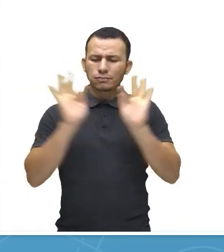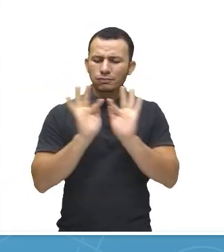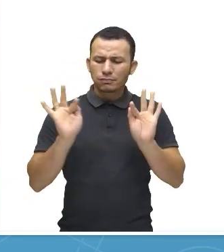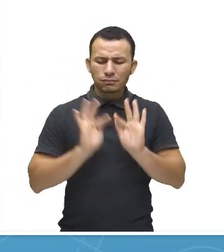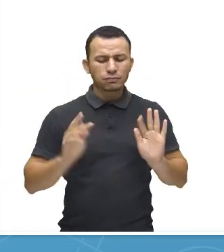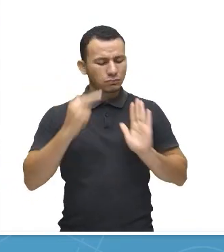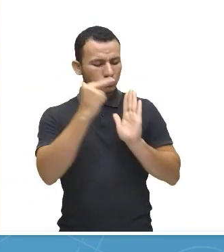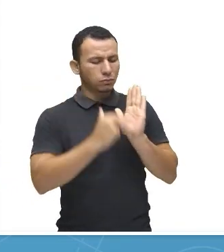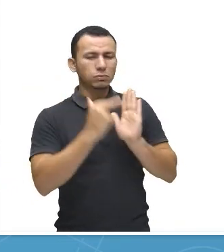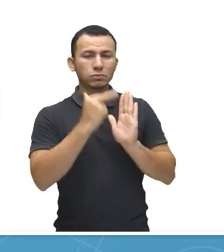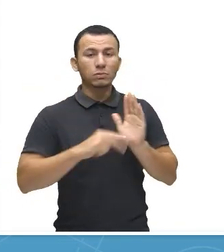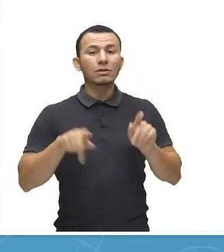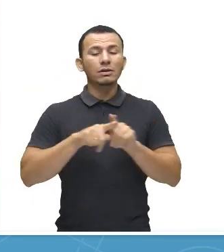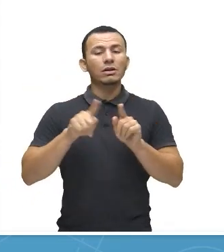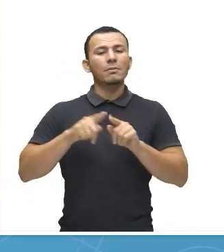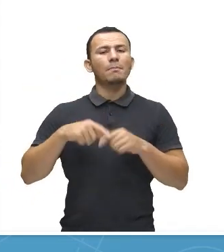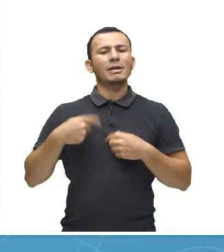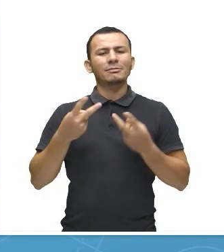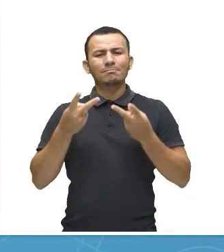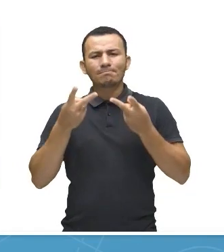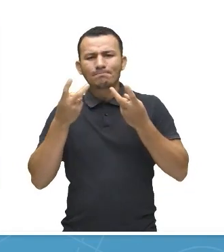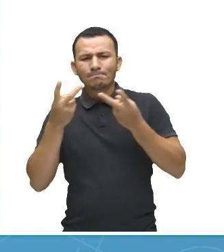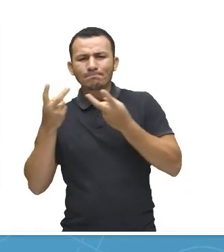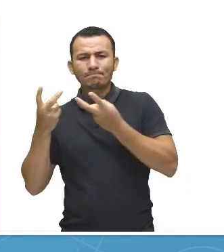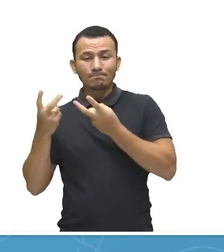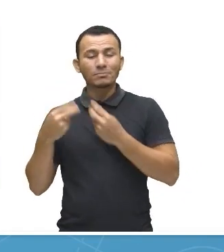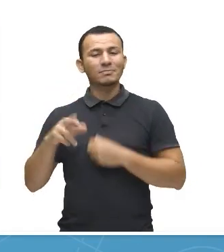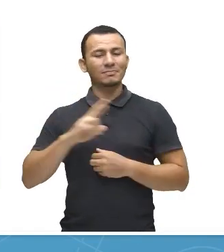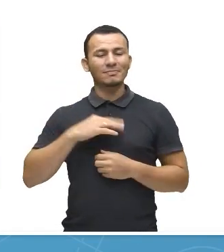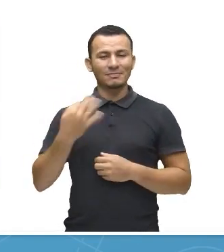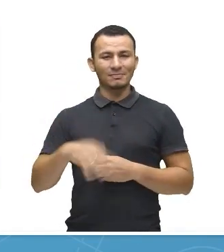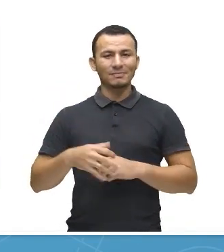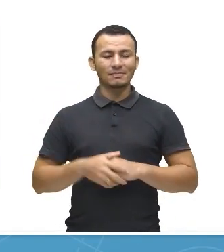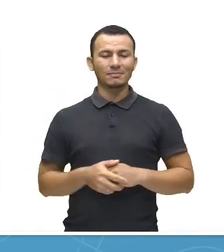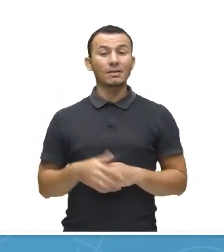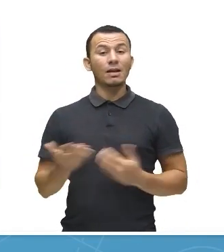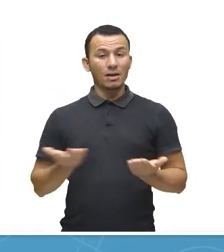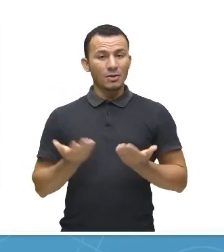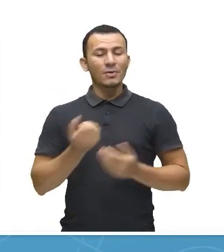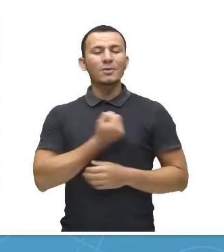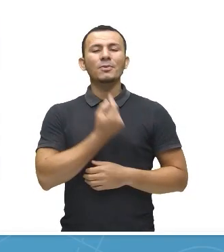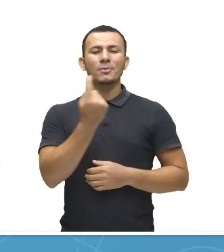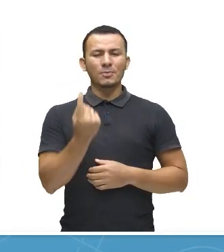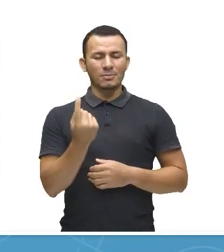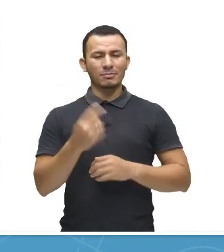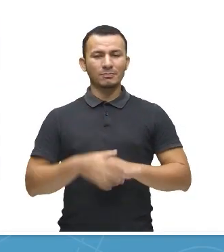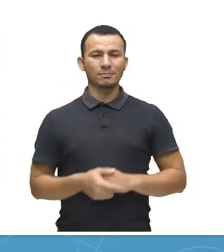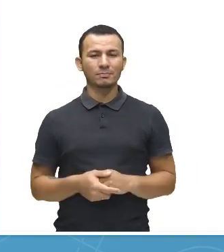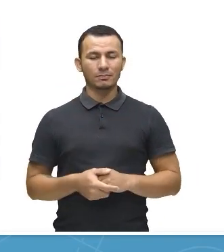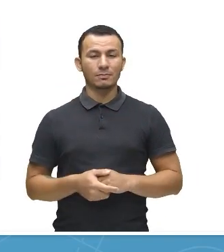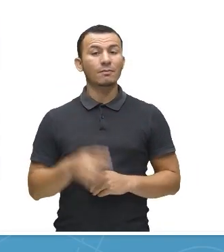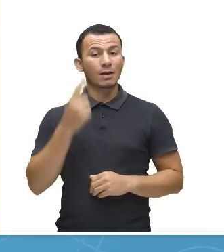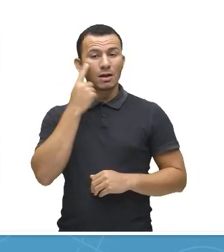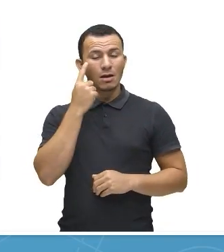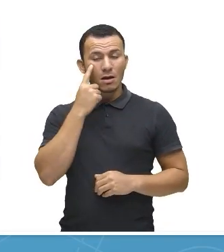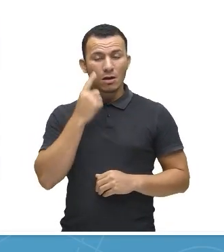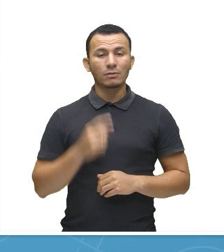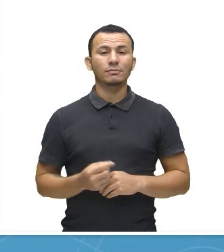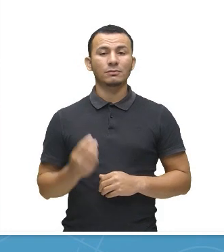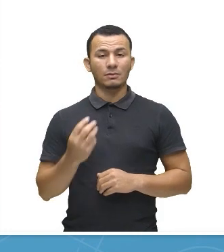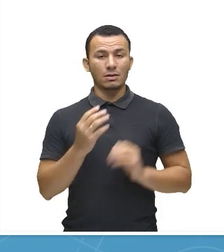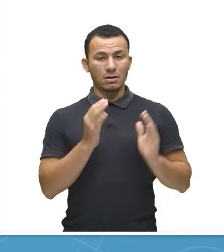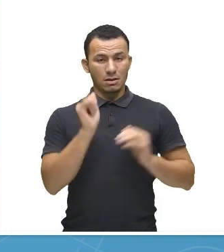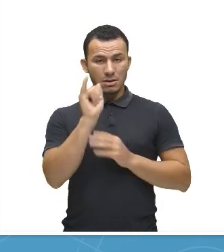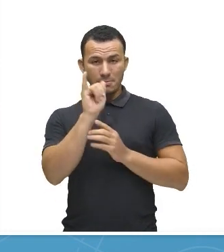à nossa explicação para responder corretamente, tá bom? Vamos lá na nossa primeira questão. Eu mostrei para vocês aí 3